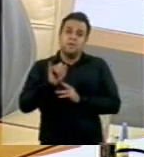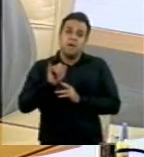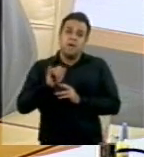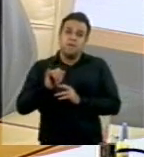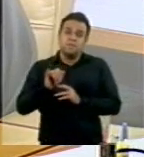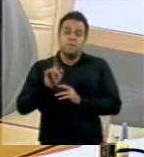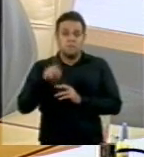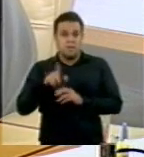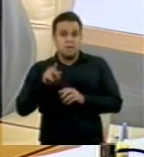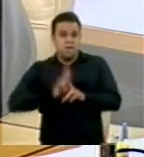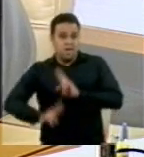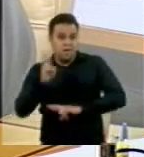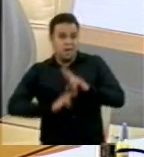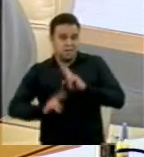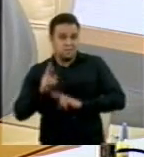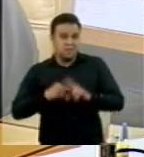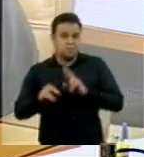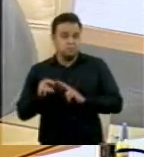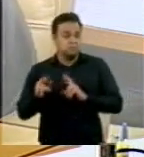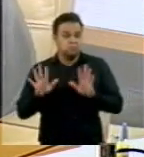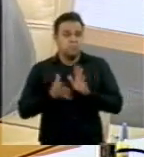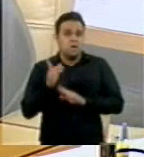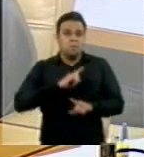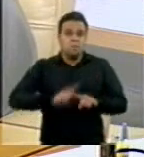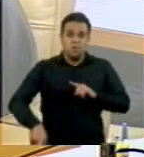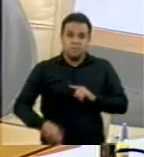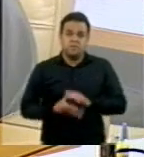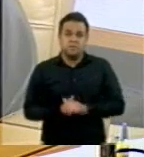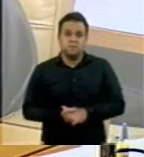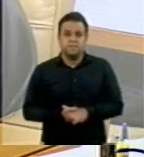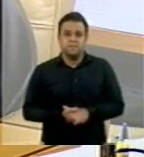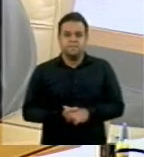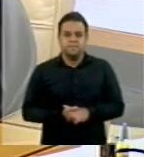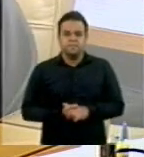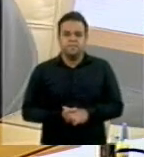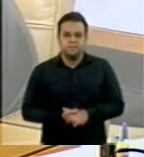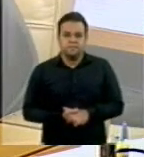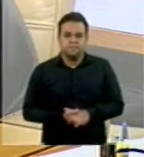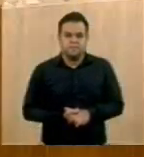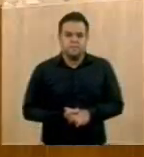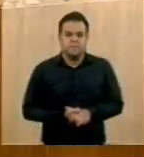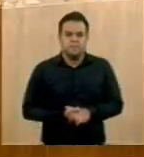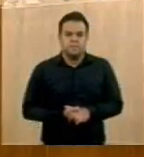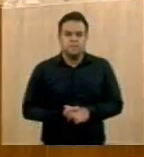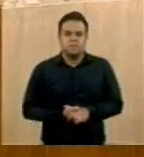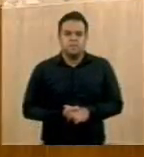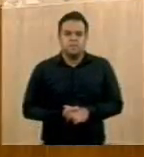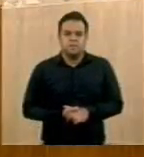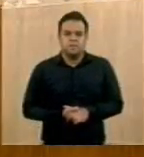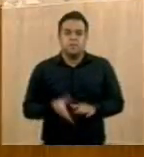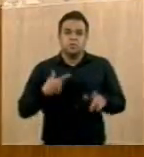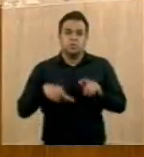sejam como são. Também entendo que estas normas vituperam direitos